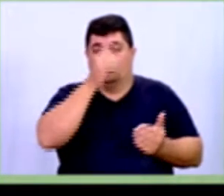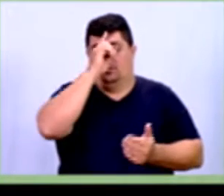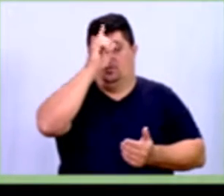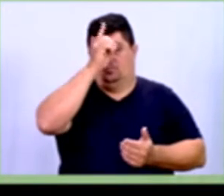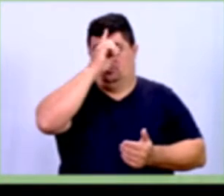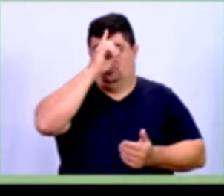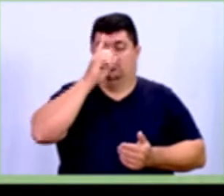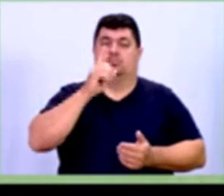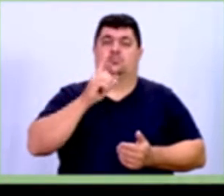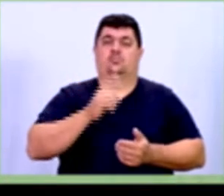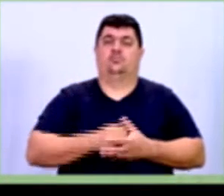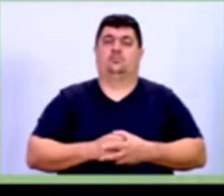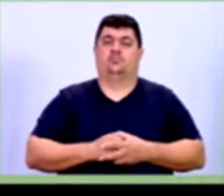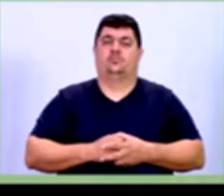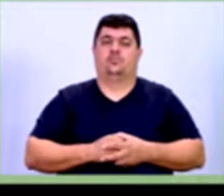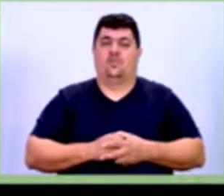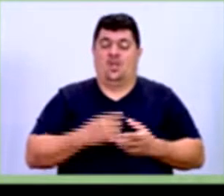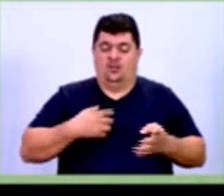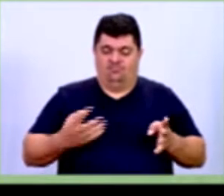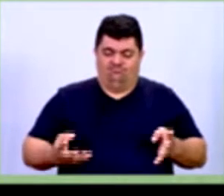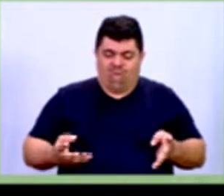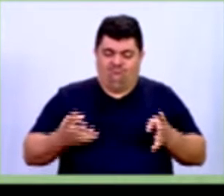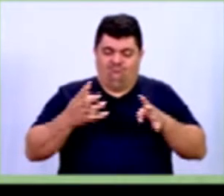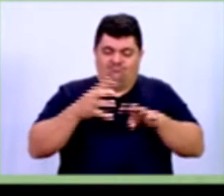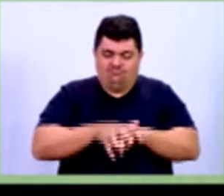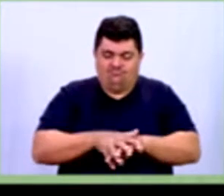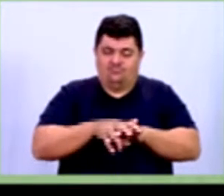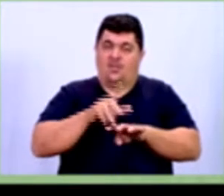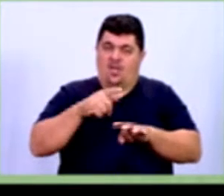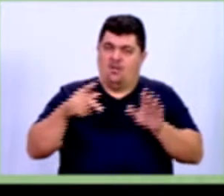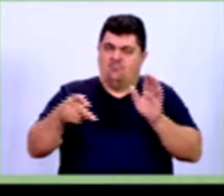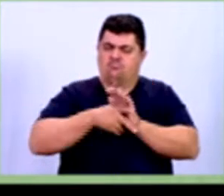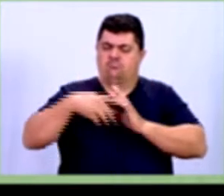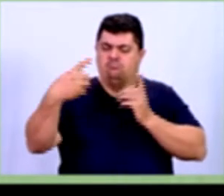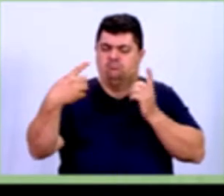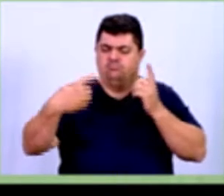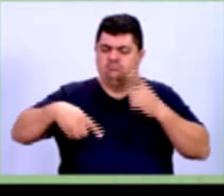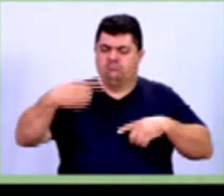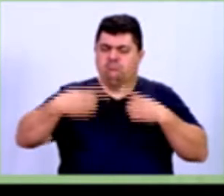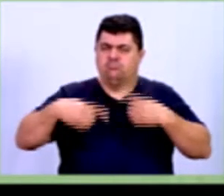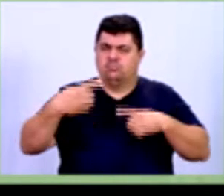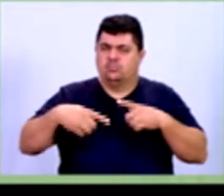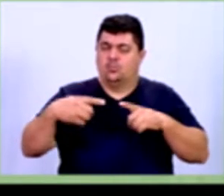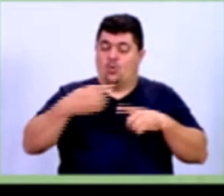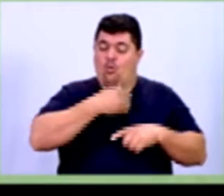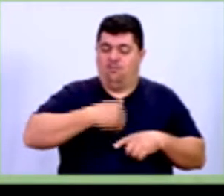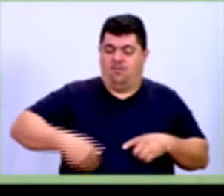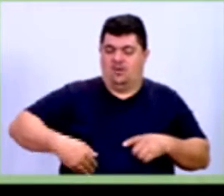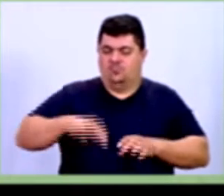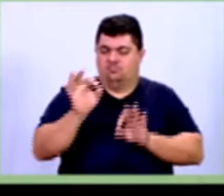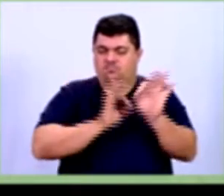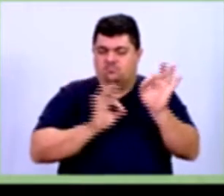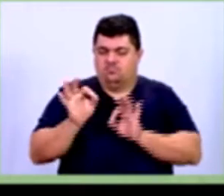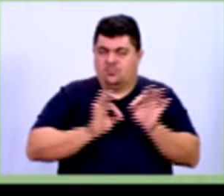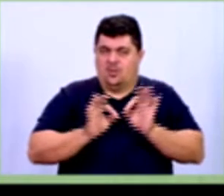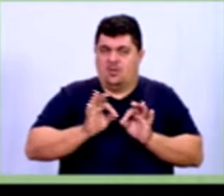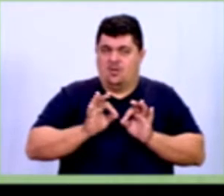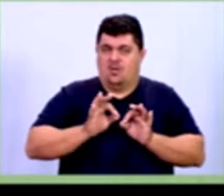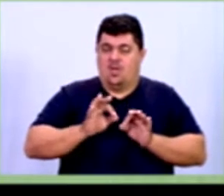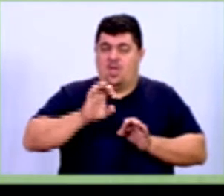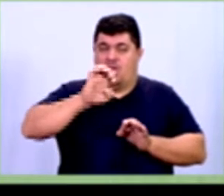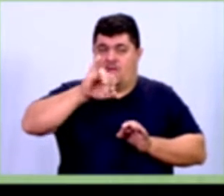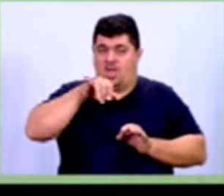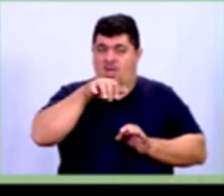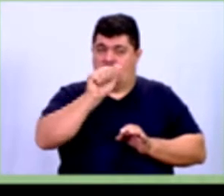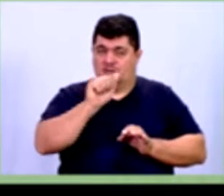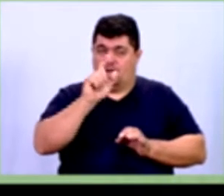adultos nesse programa significa mais uma política de governo que consolida a EJA como modalidade de ensino, além